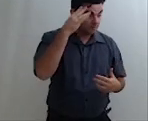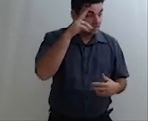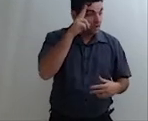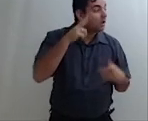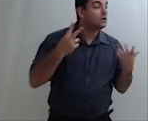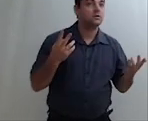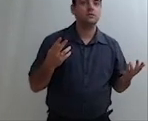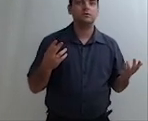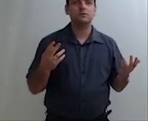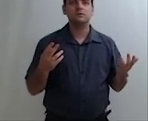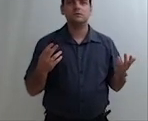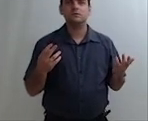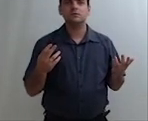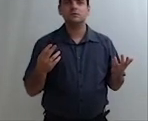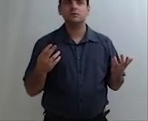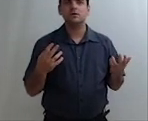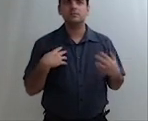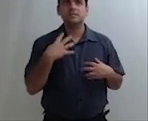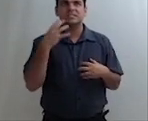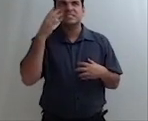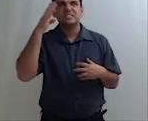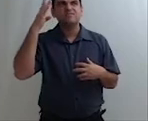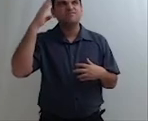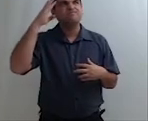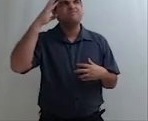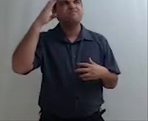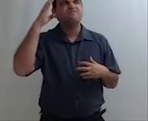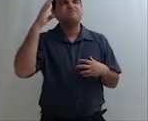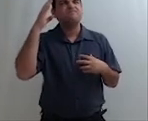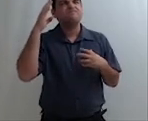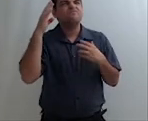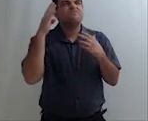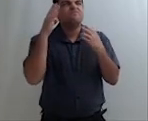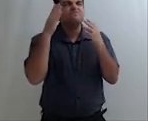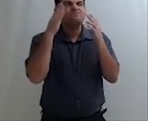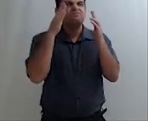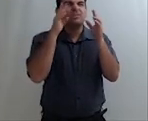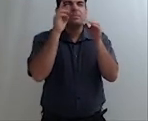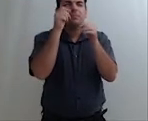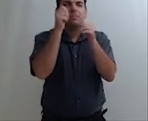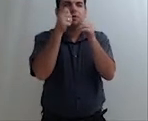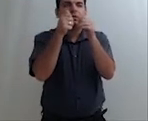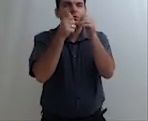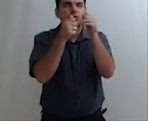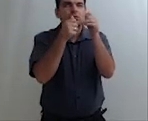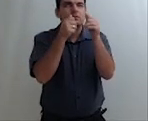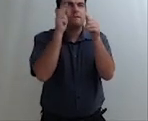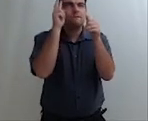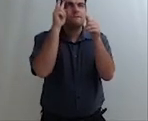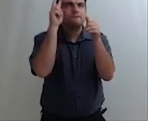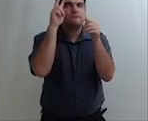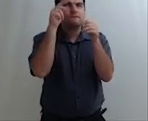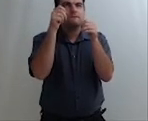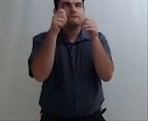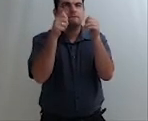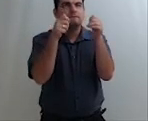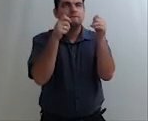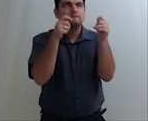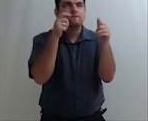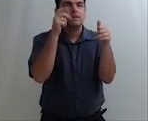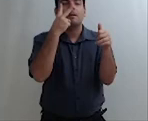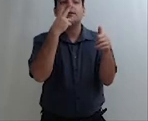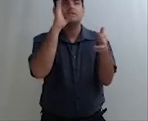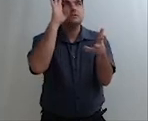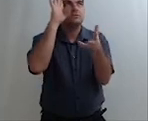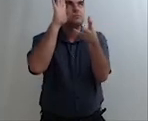a memória humana ela vai se abrindo elementos por Associação são reunidos para aquele episódio quando